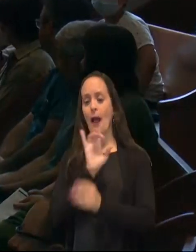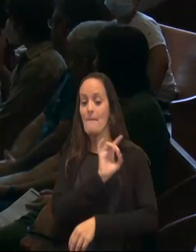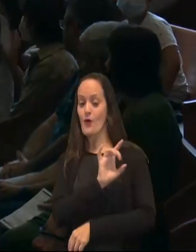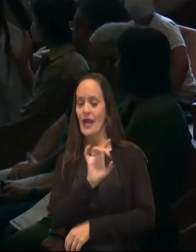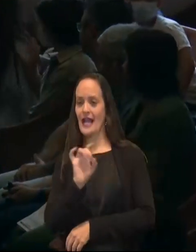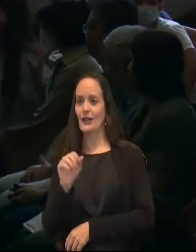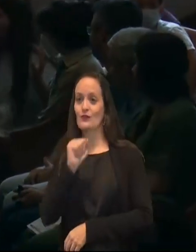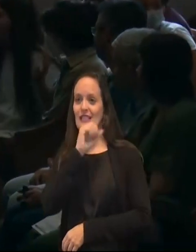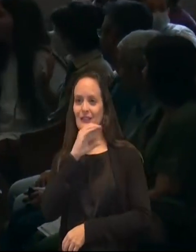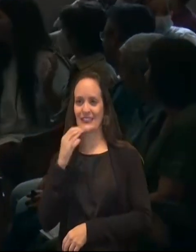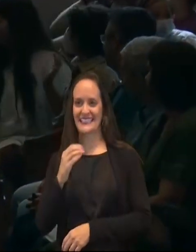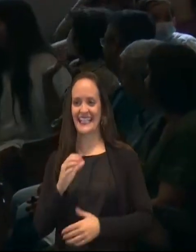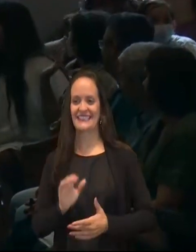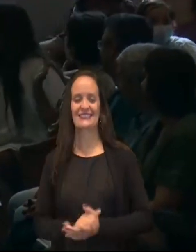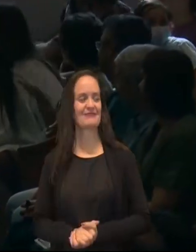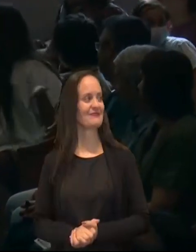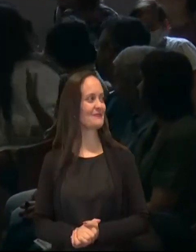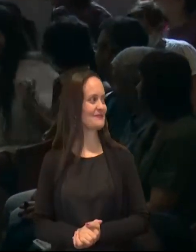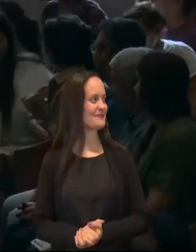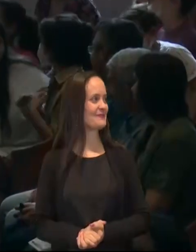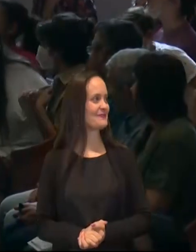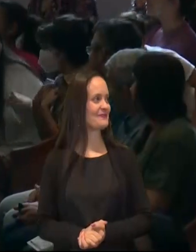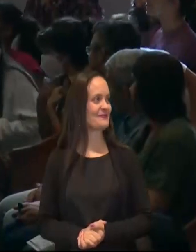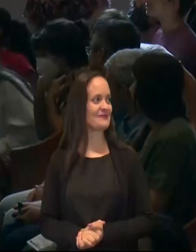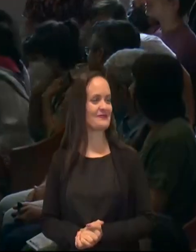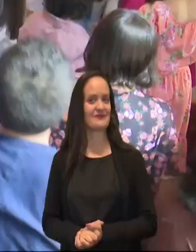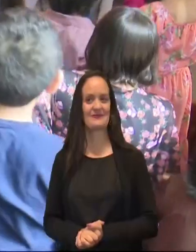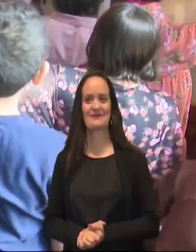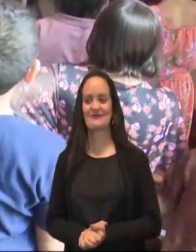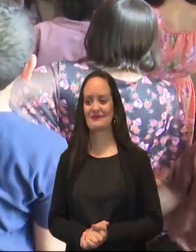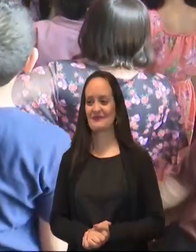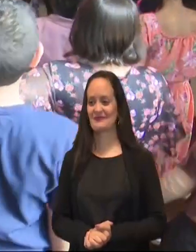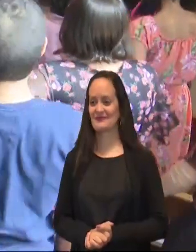desses adolescentes de nossa igreja.